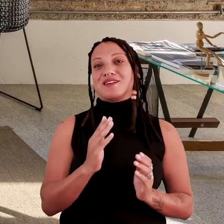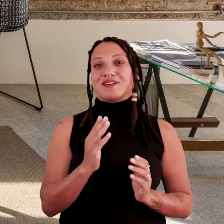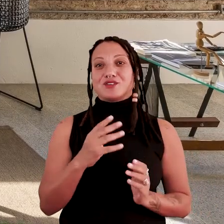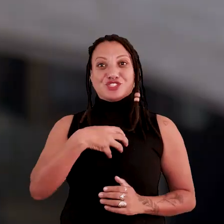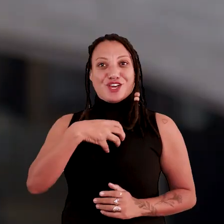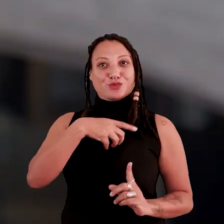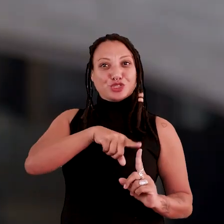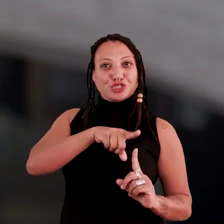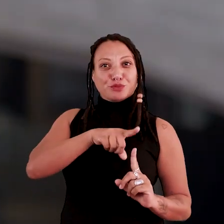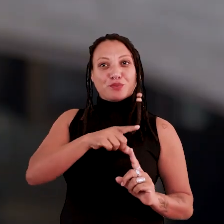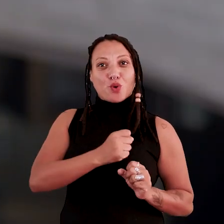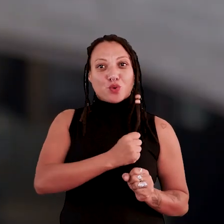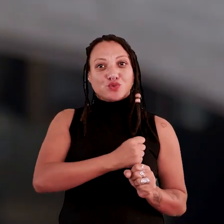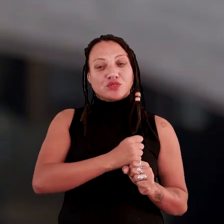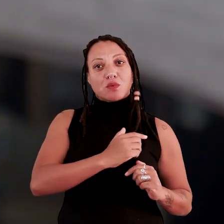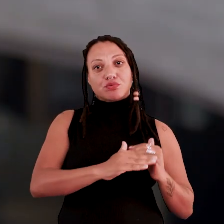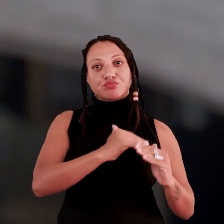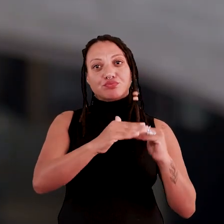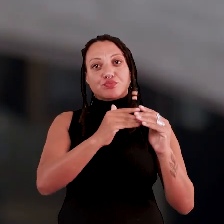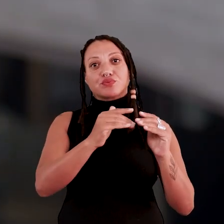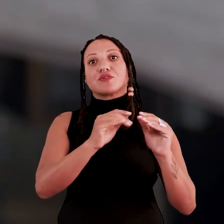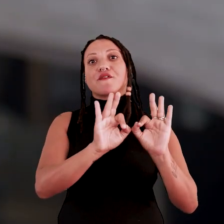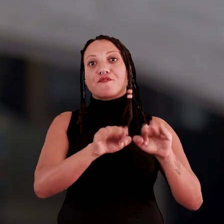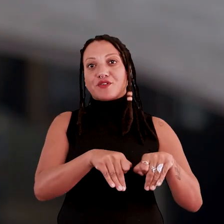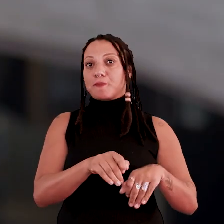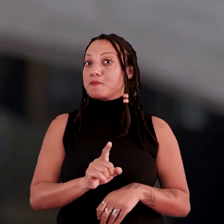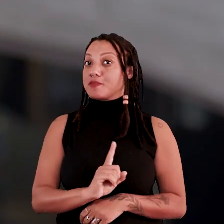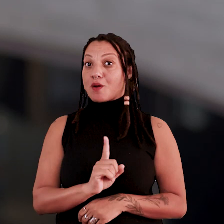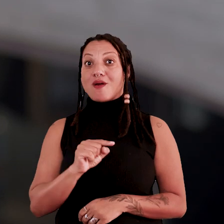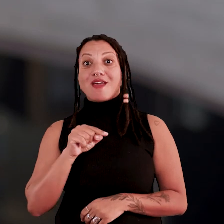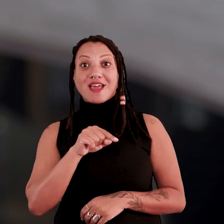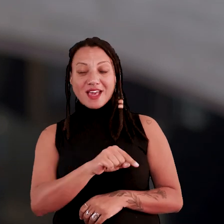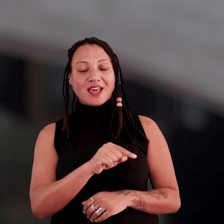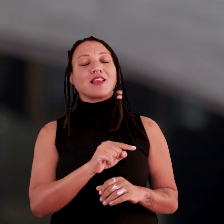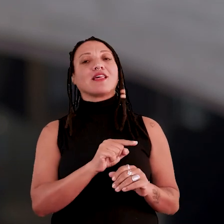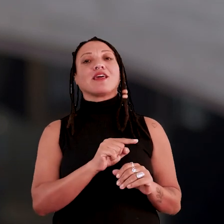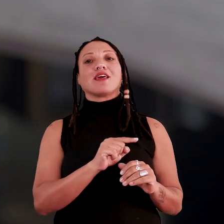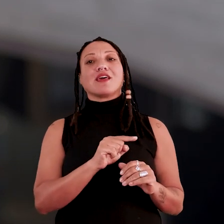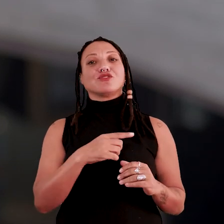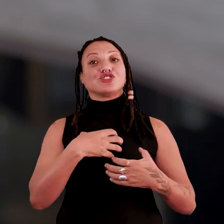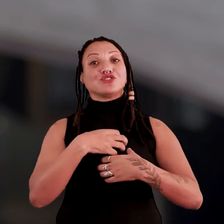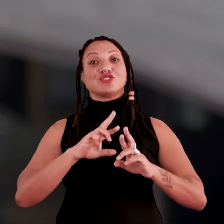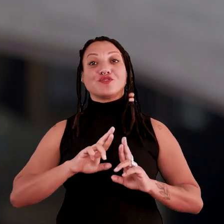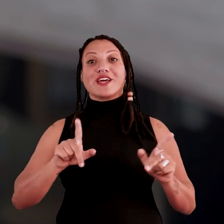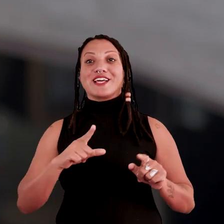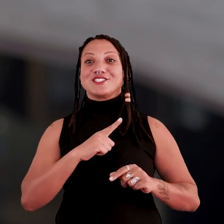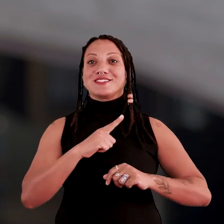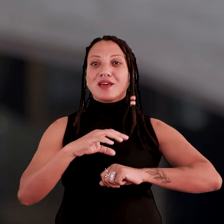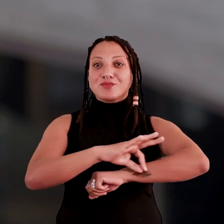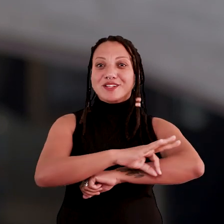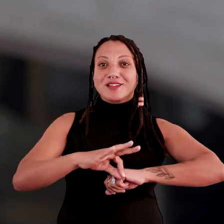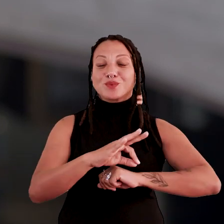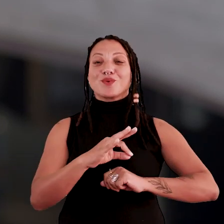Ele finaliza e recomeça com um ritmo super curioso. Curioso no sentido que, um momento, você tem